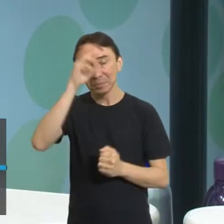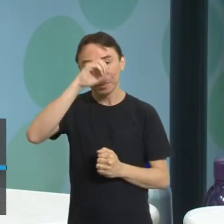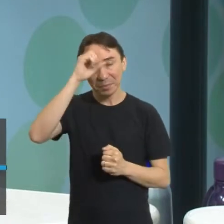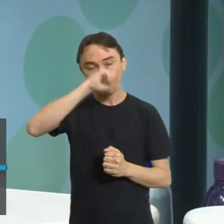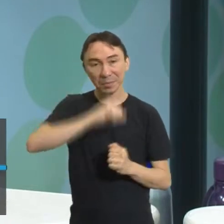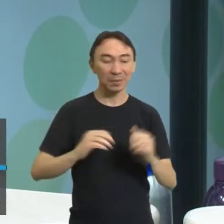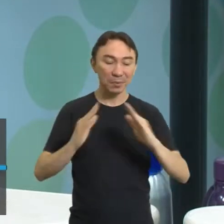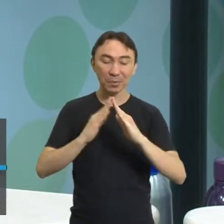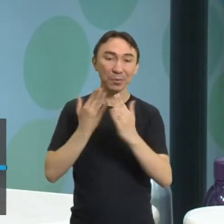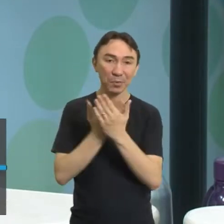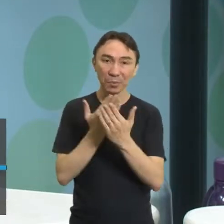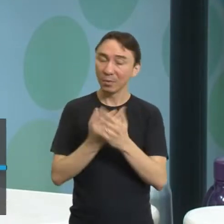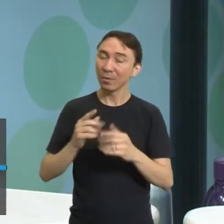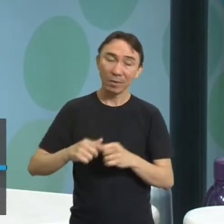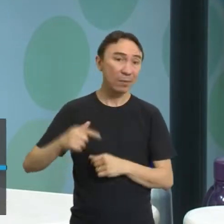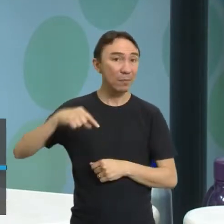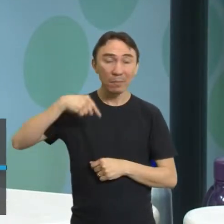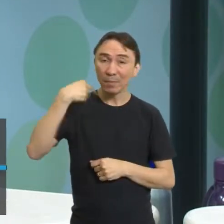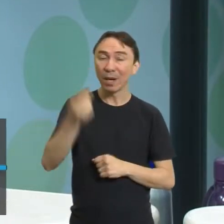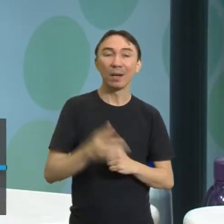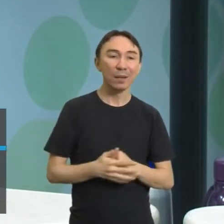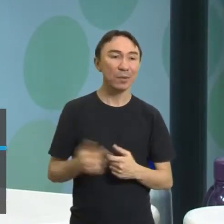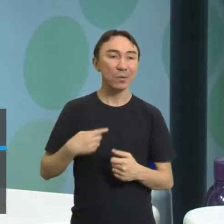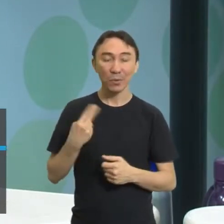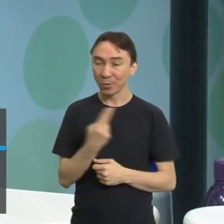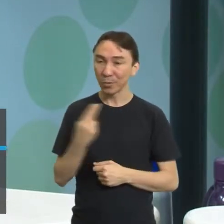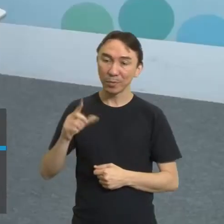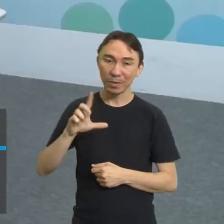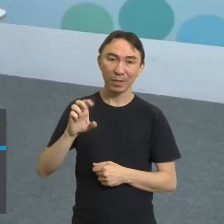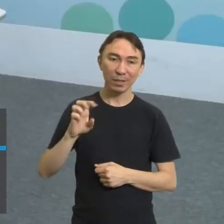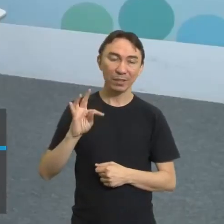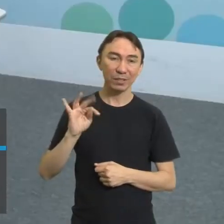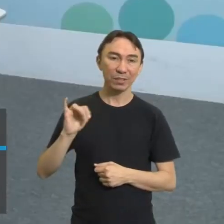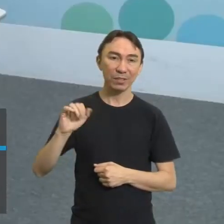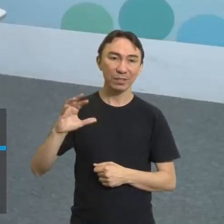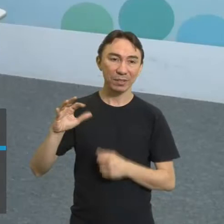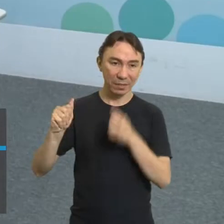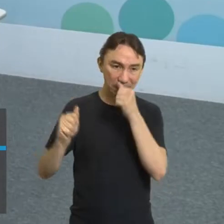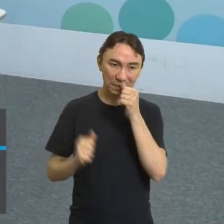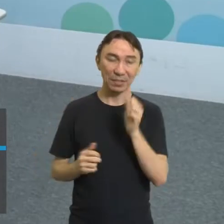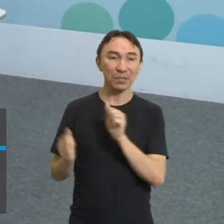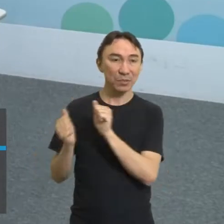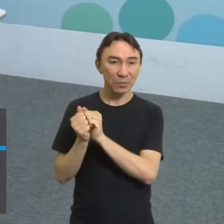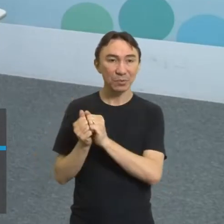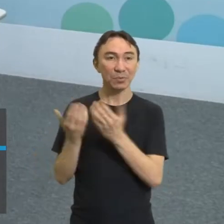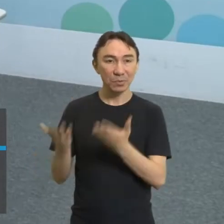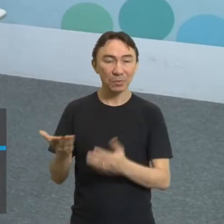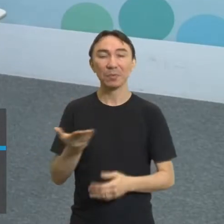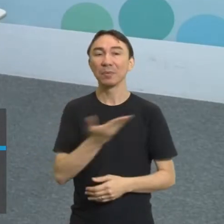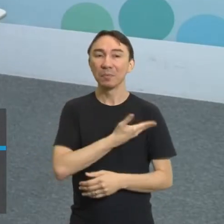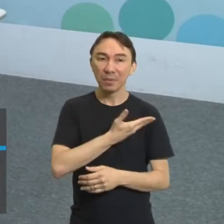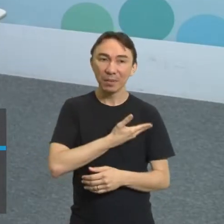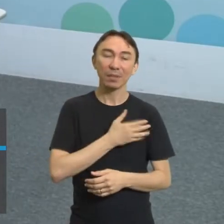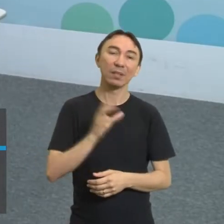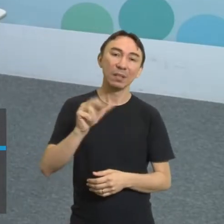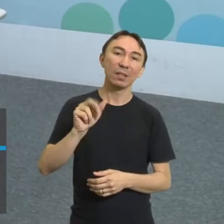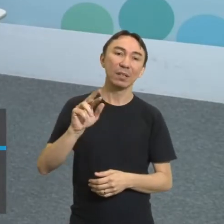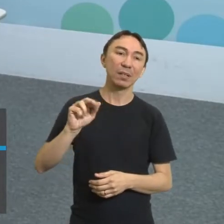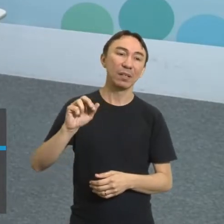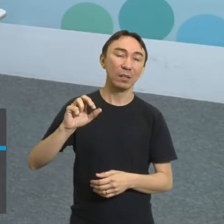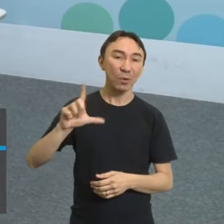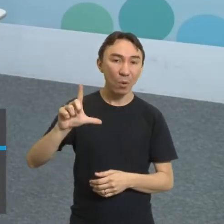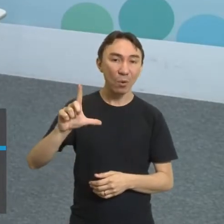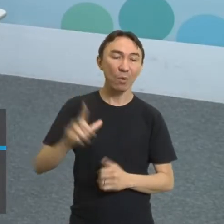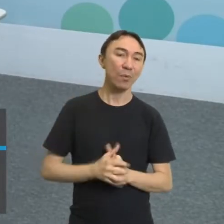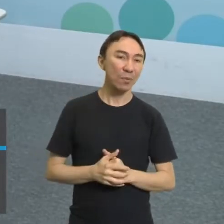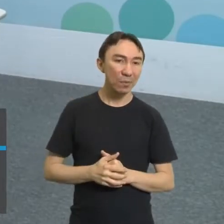da IFAP. Estou aqui com a minha colega Carolina Fernandes para esta formação. Bom dia, Carol. Bom dia, Lê. Bom